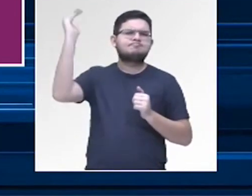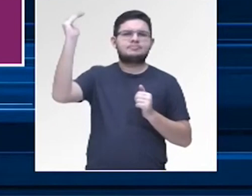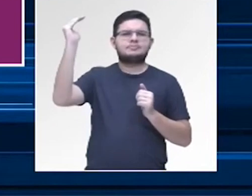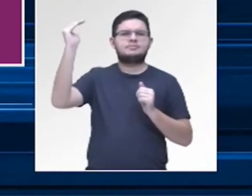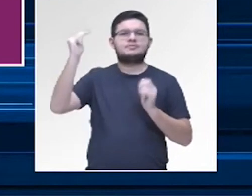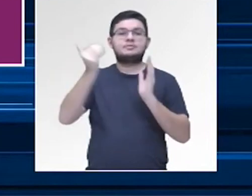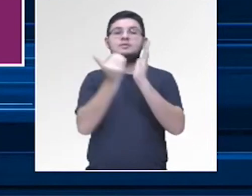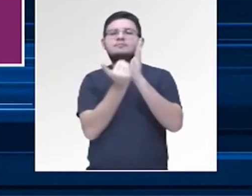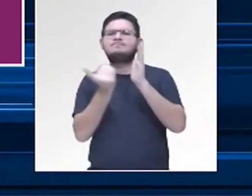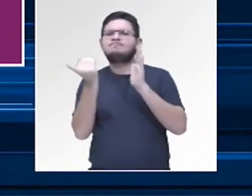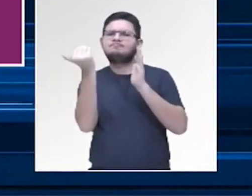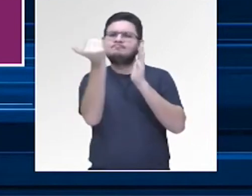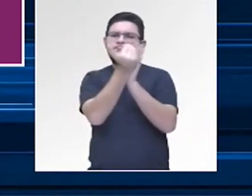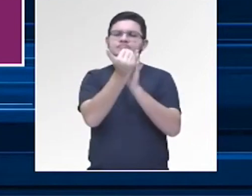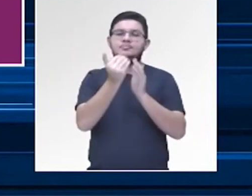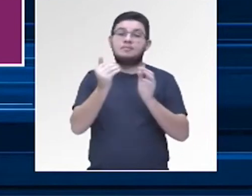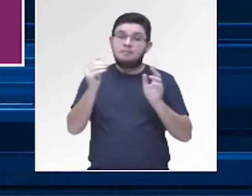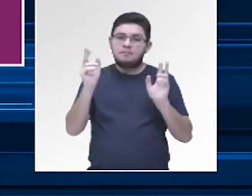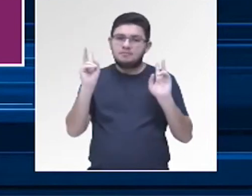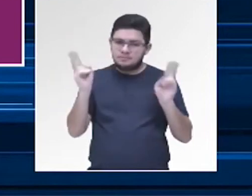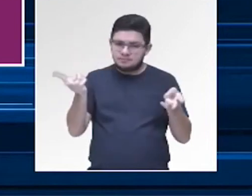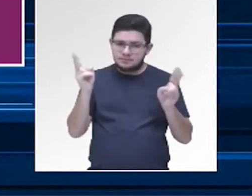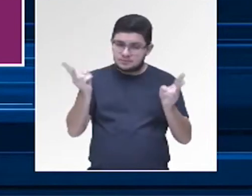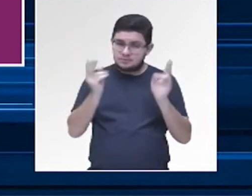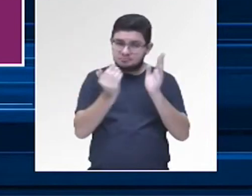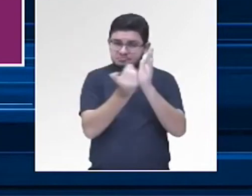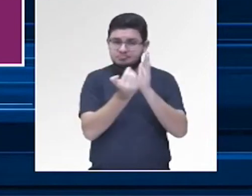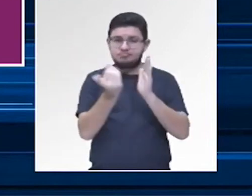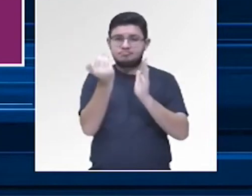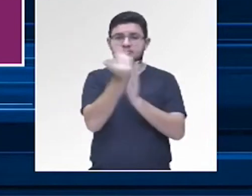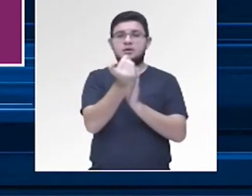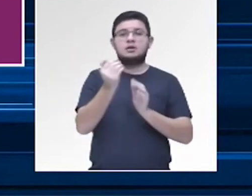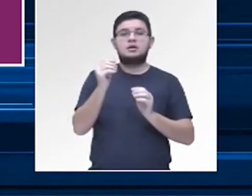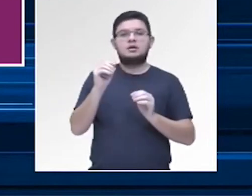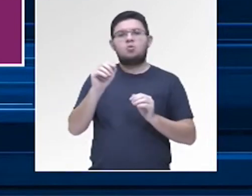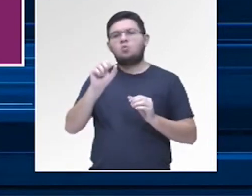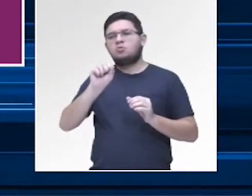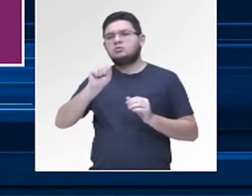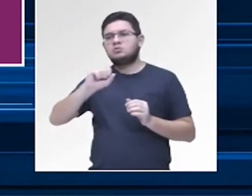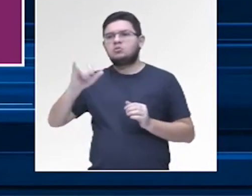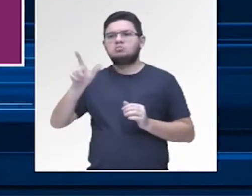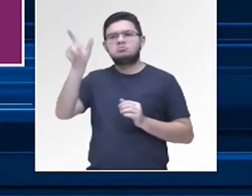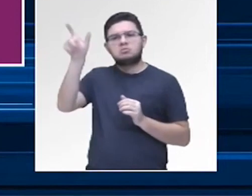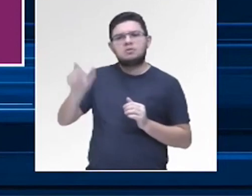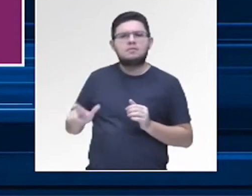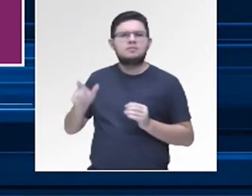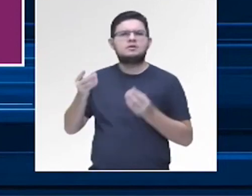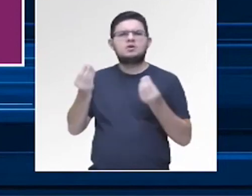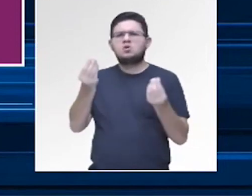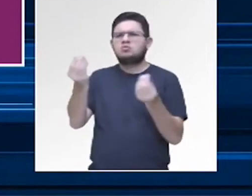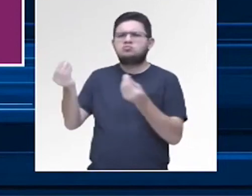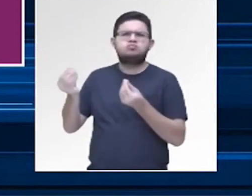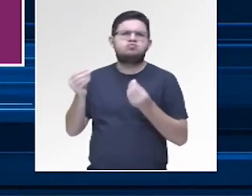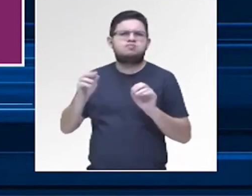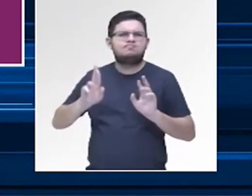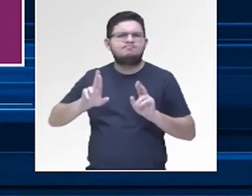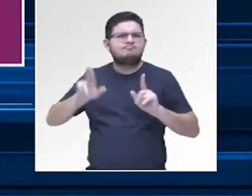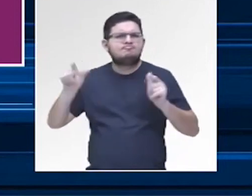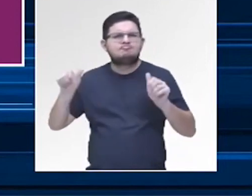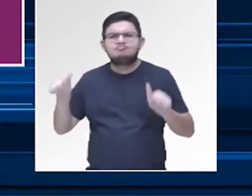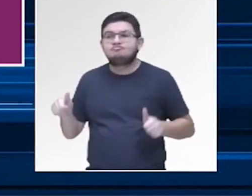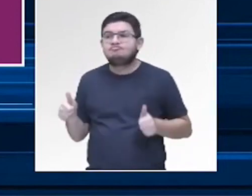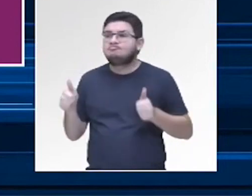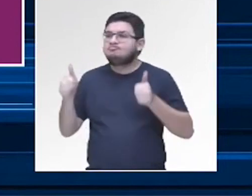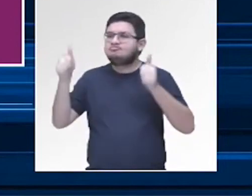mais baixo, ok? É para determinar alguém que é extraordinário, alguma coisa que é diferente no